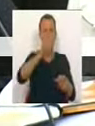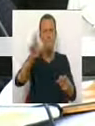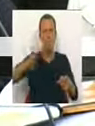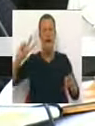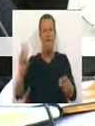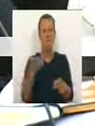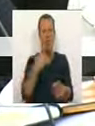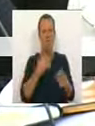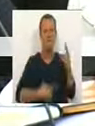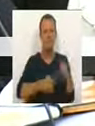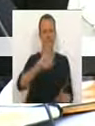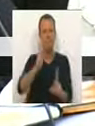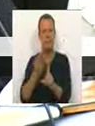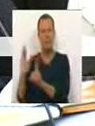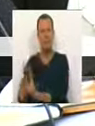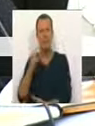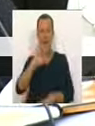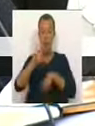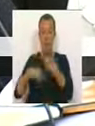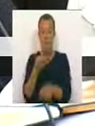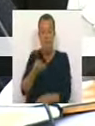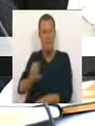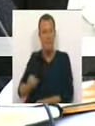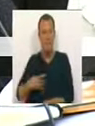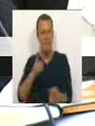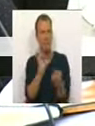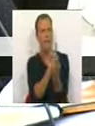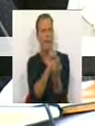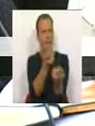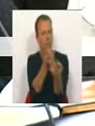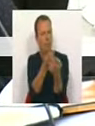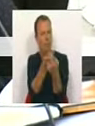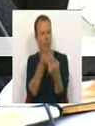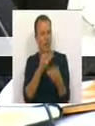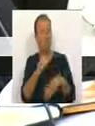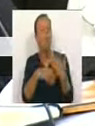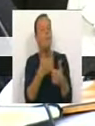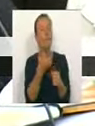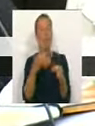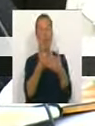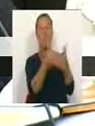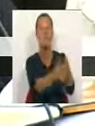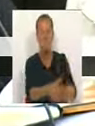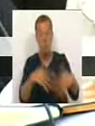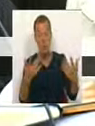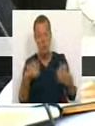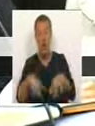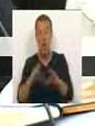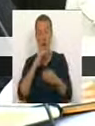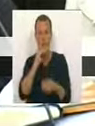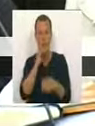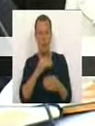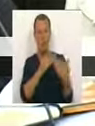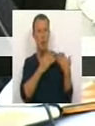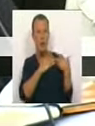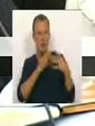o grupo parlamentar do PSD vai acompanhar de perto o desenvolvimento de todo o processo, que está neste momento entregue às entidades competentes